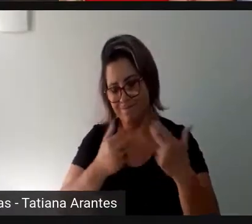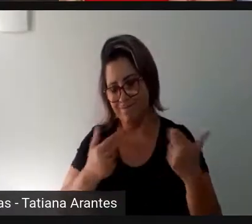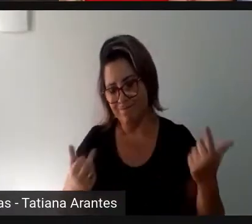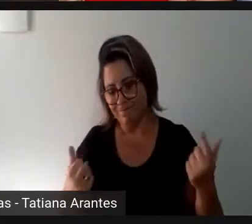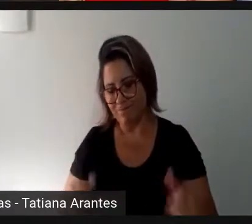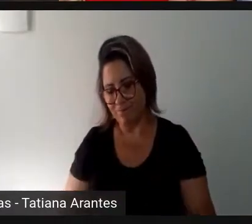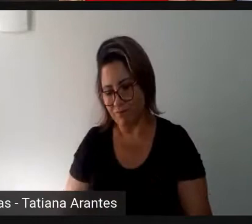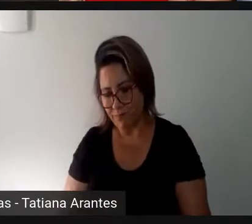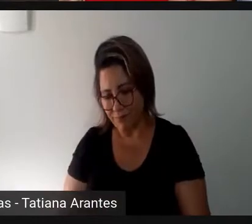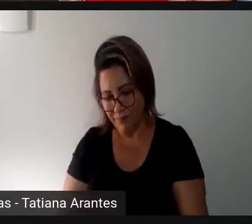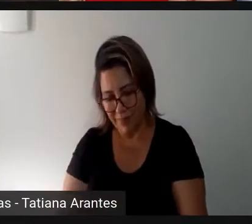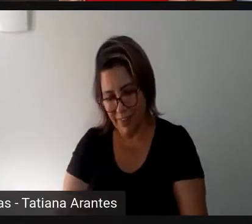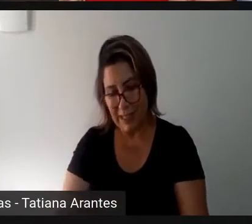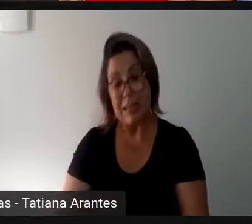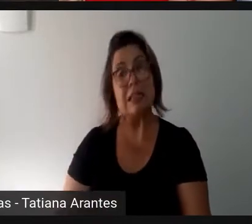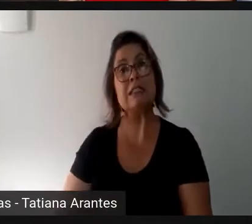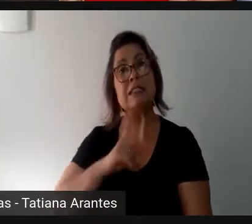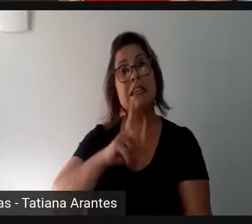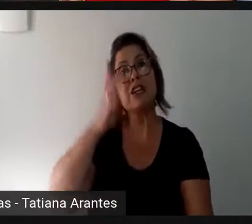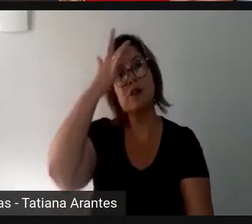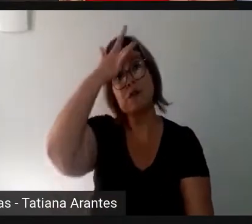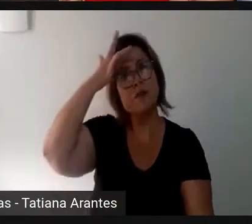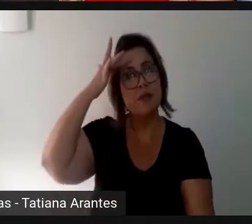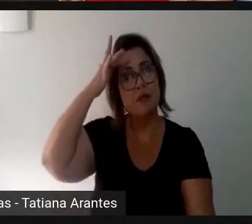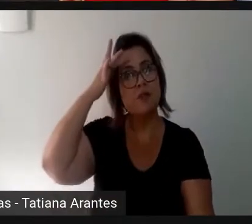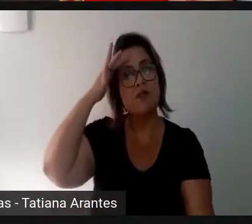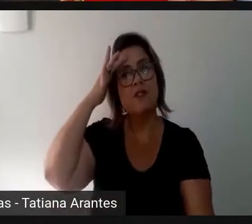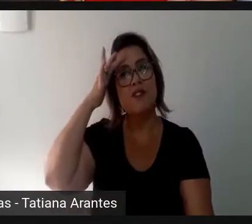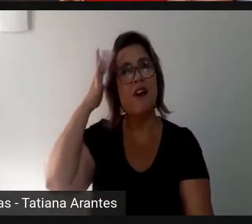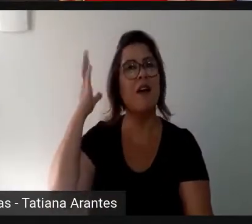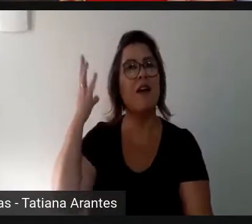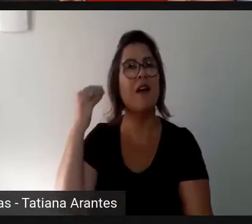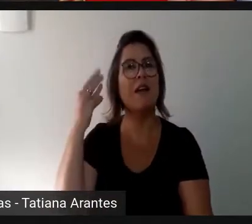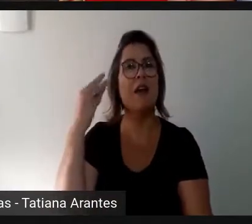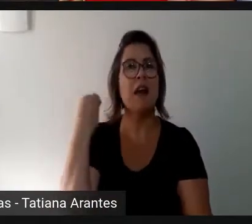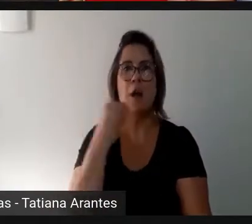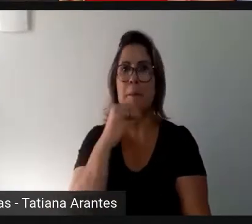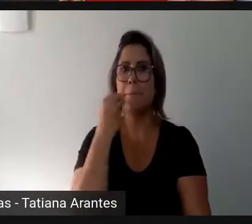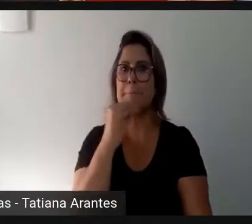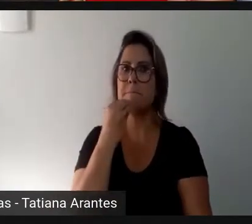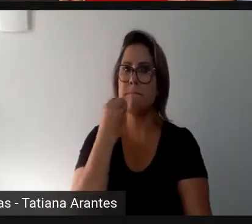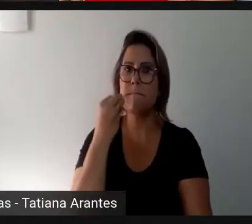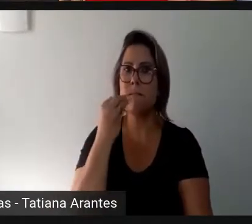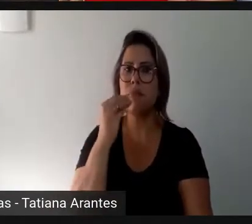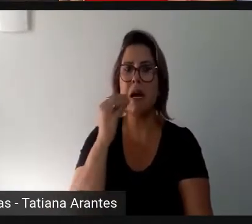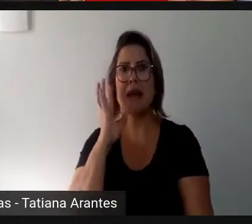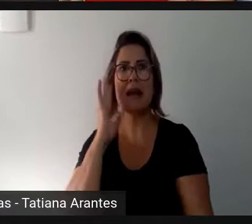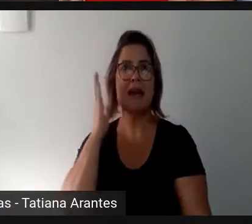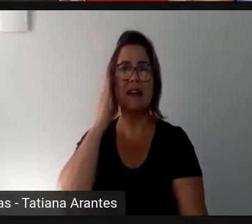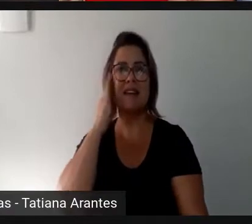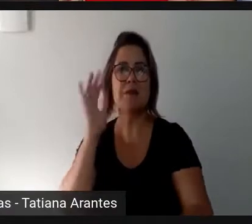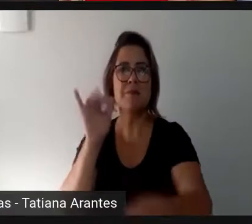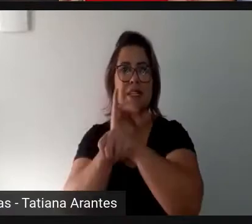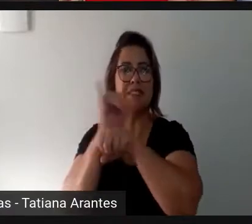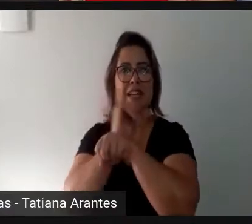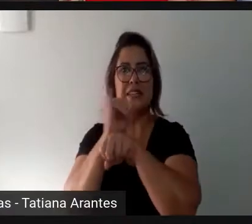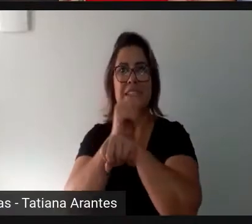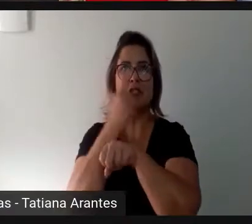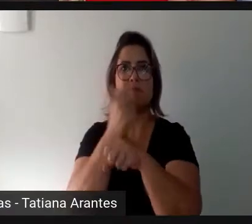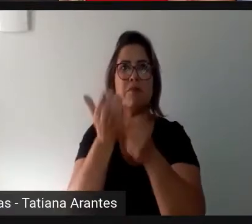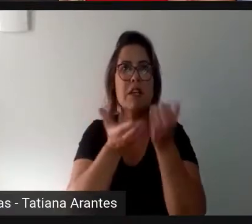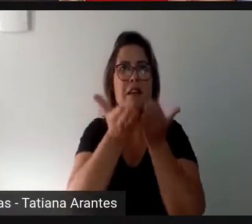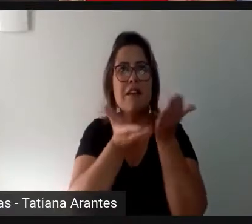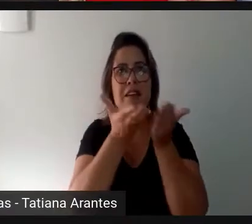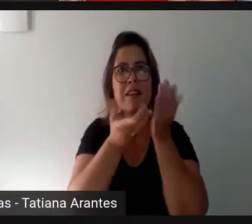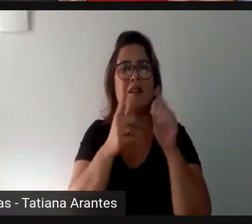E lobby, tem o lobbyista lá, o Remy. E ele é todo cheio de dedos, porque só ele, lobbyista cadastrado